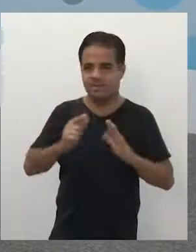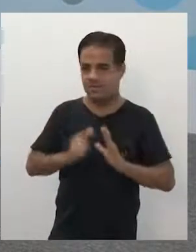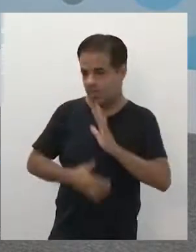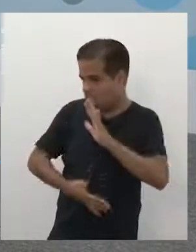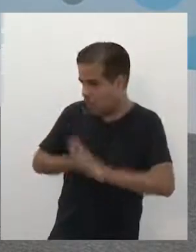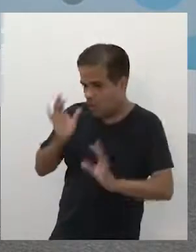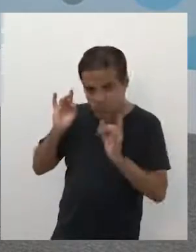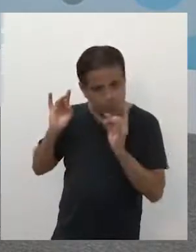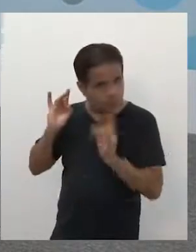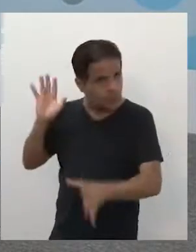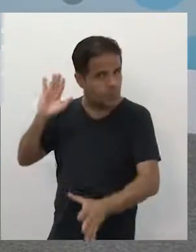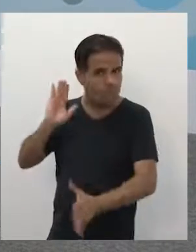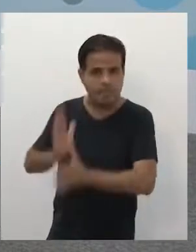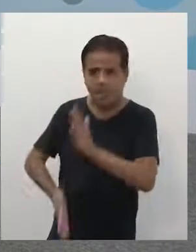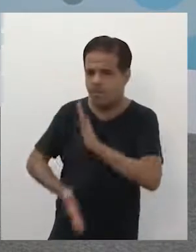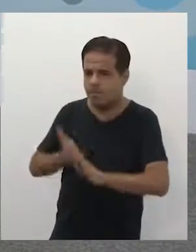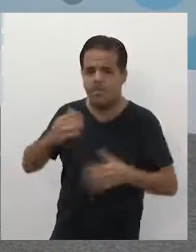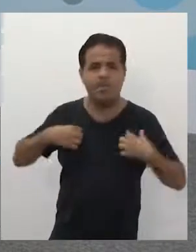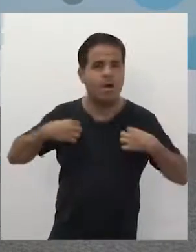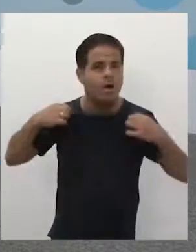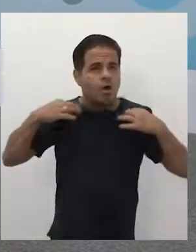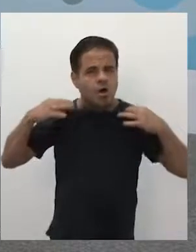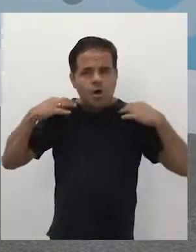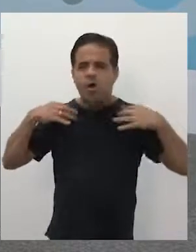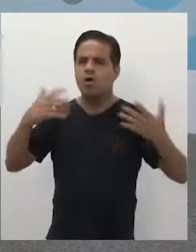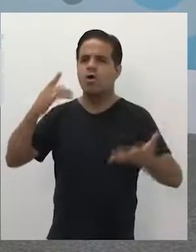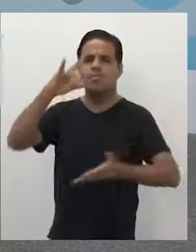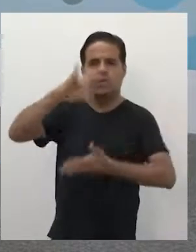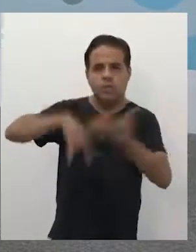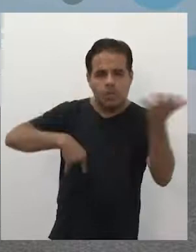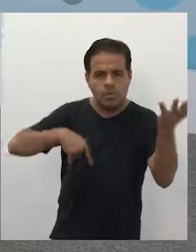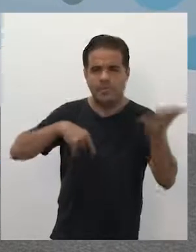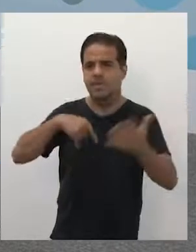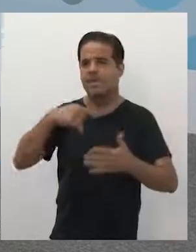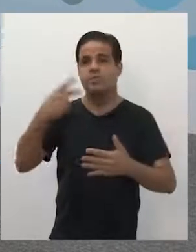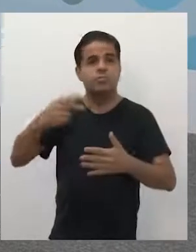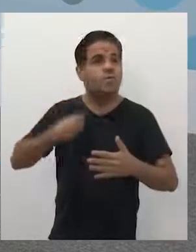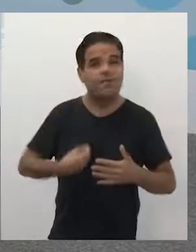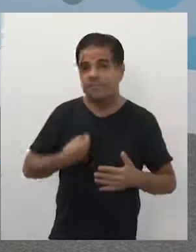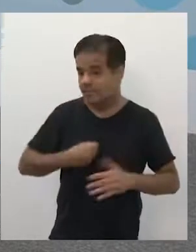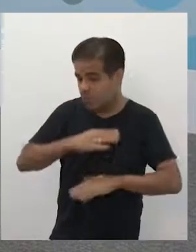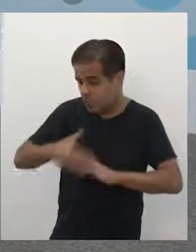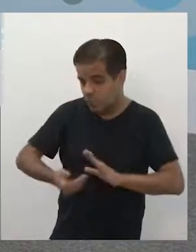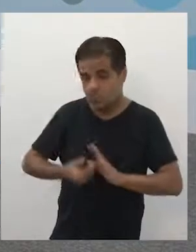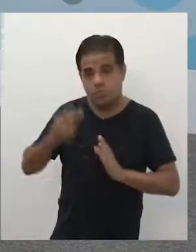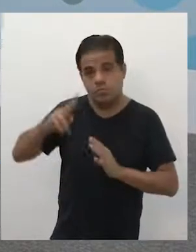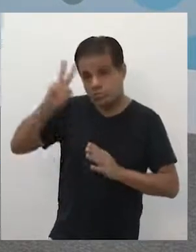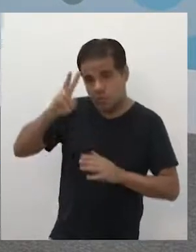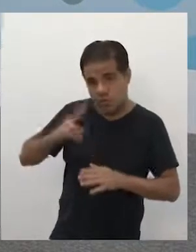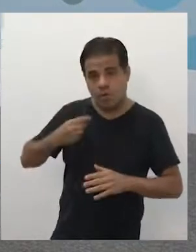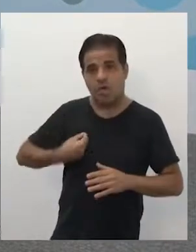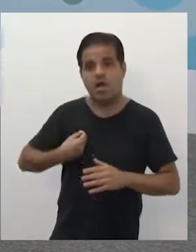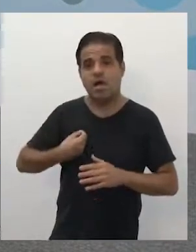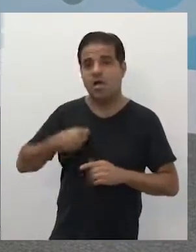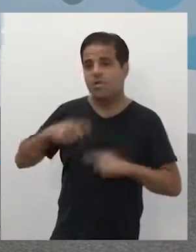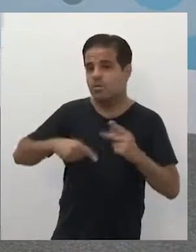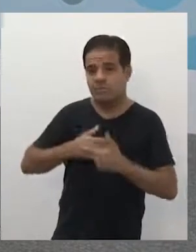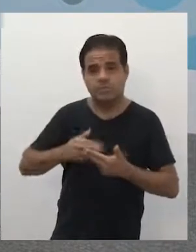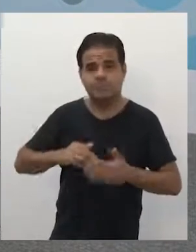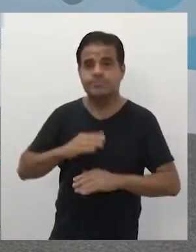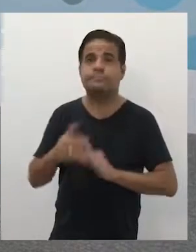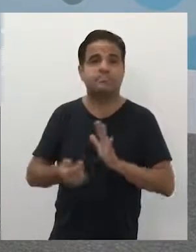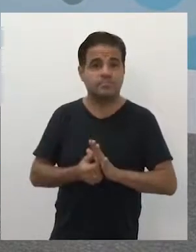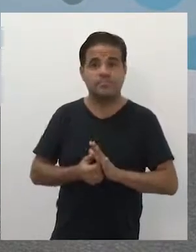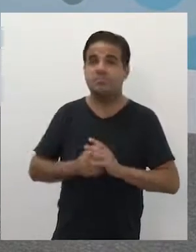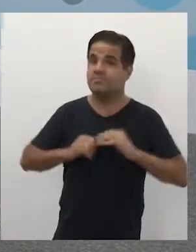deixando tudo para trás. Roupas, documentos, a sua vida toda, né? Afetiva, material. Colocando sua